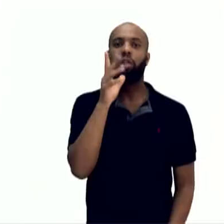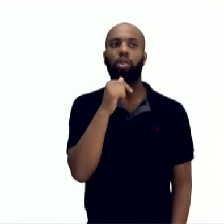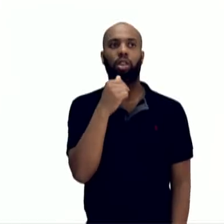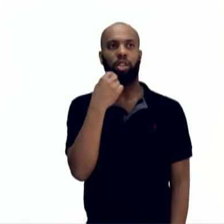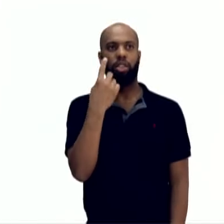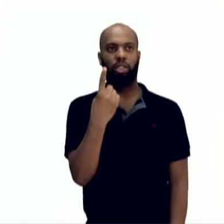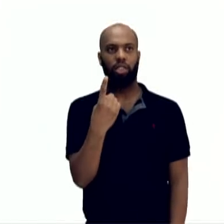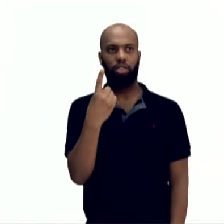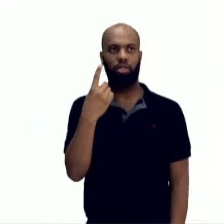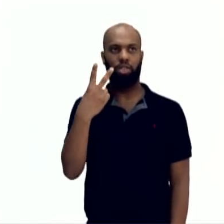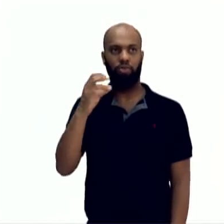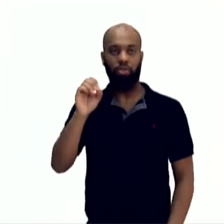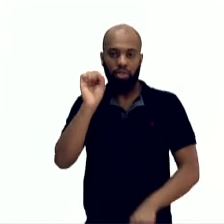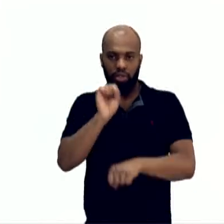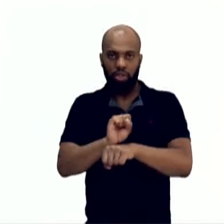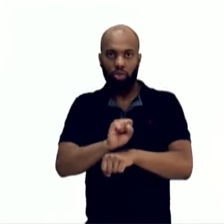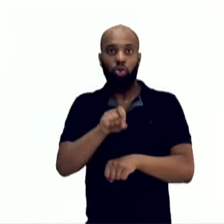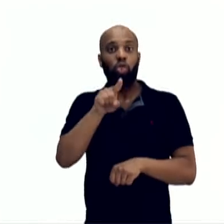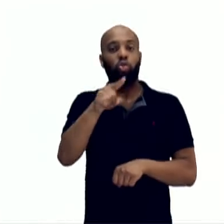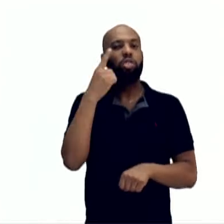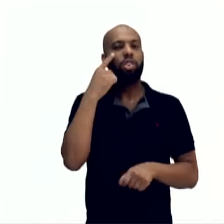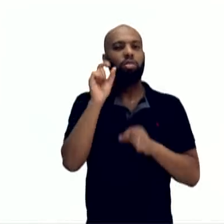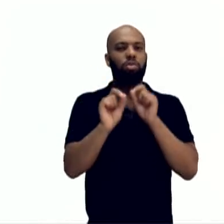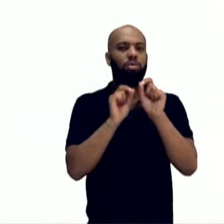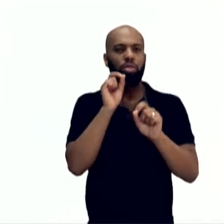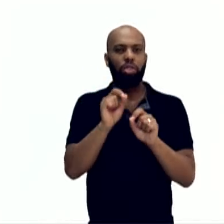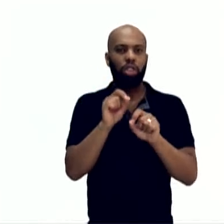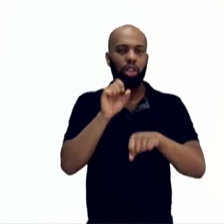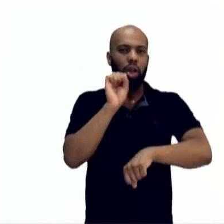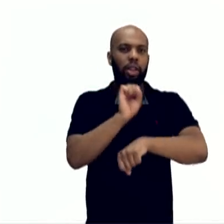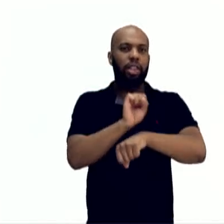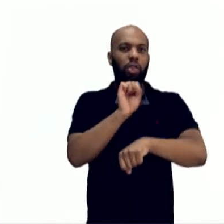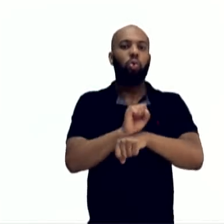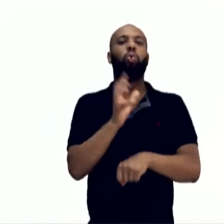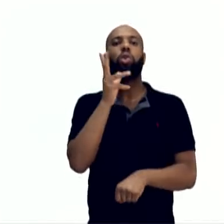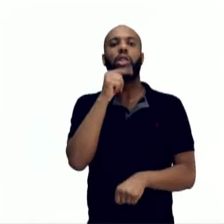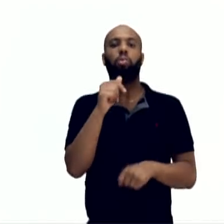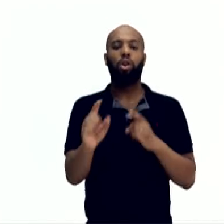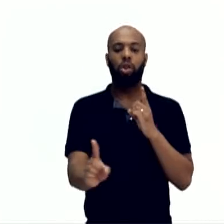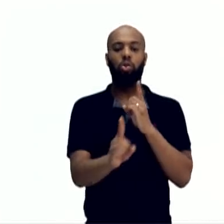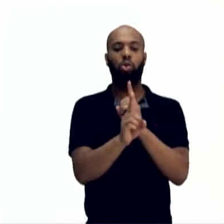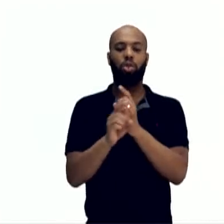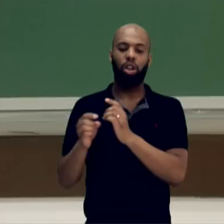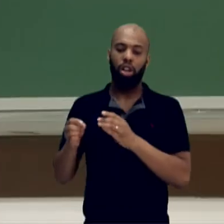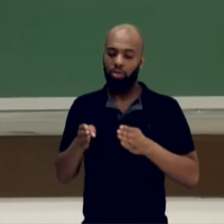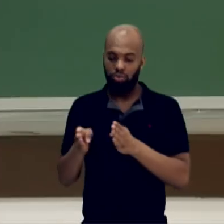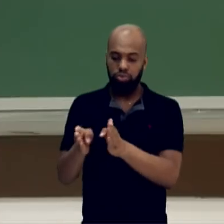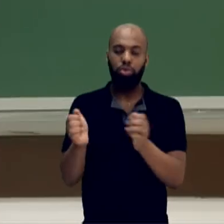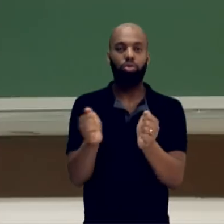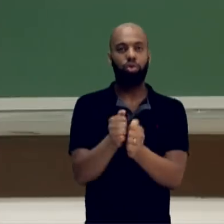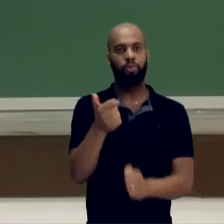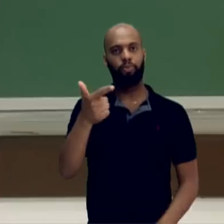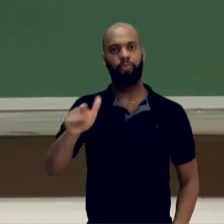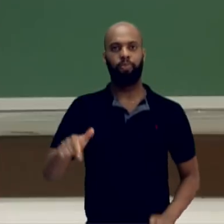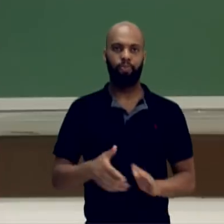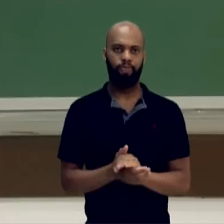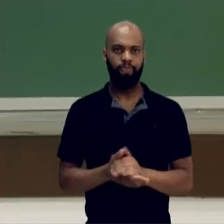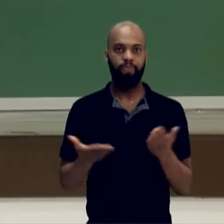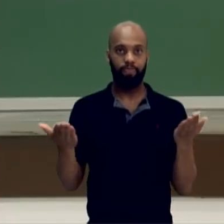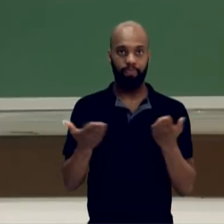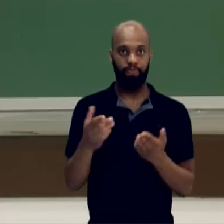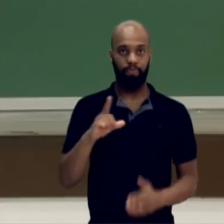você. Calcule os minutos que levarão para encontrar novamente. Gente, aqui eu tenho que elaborar